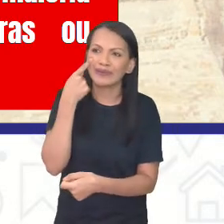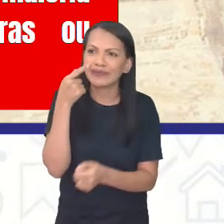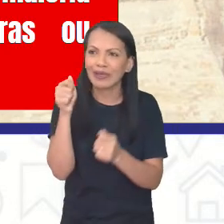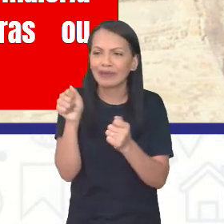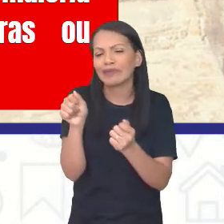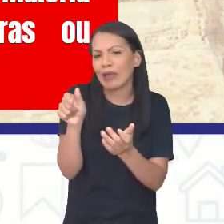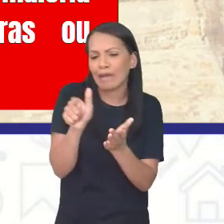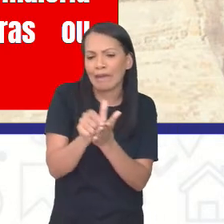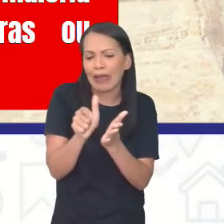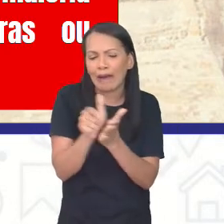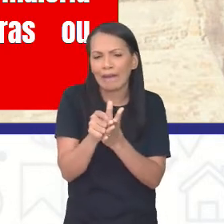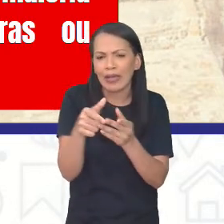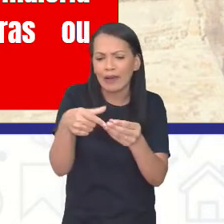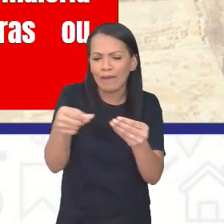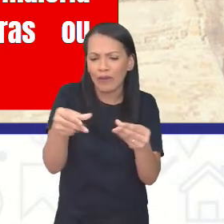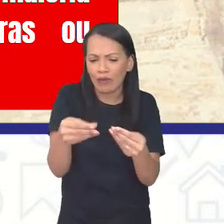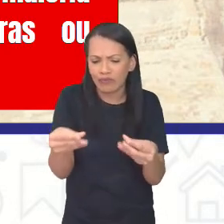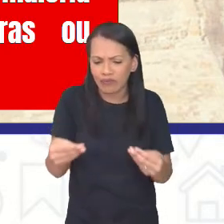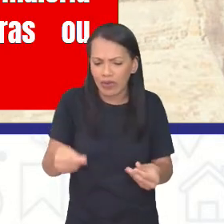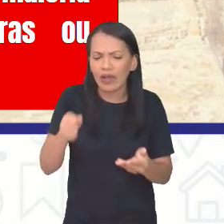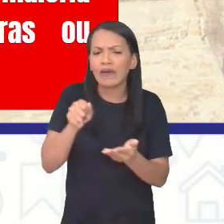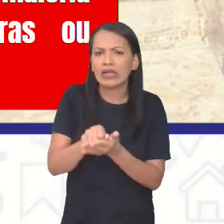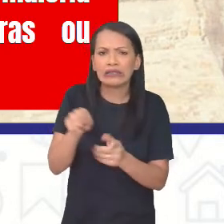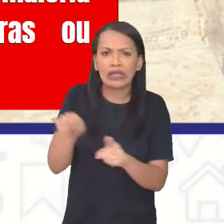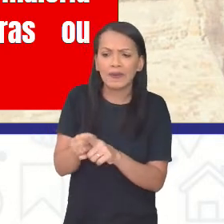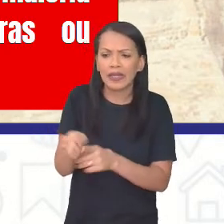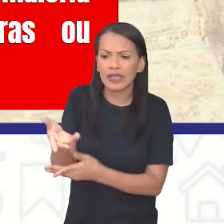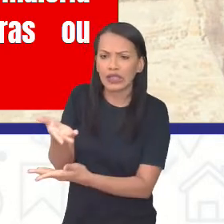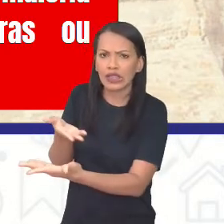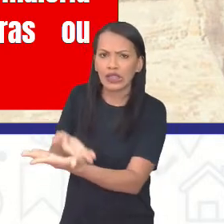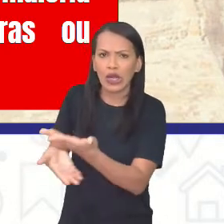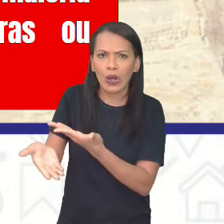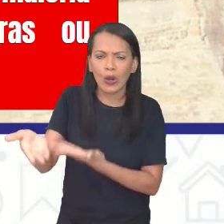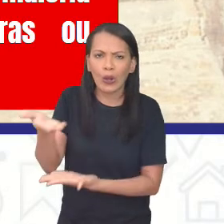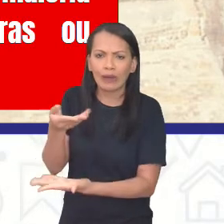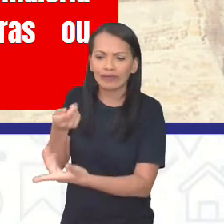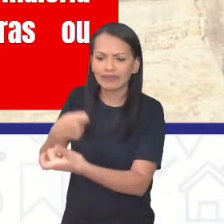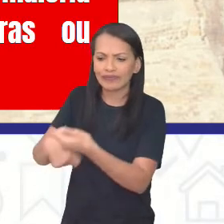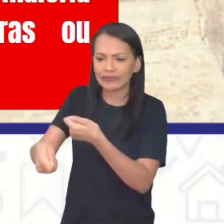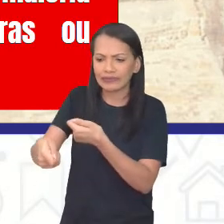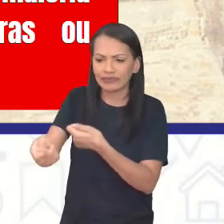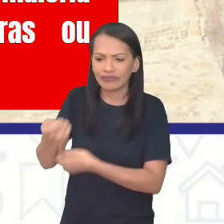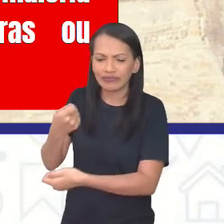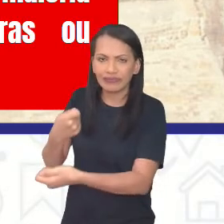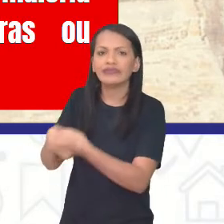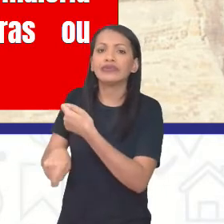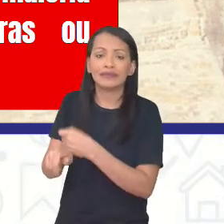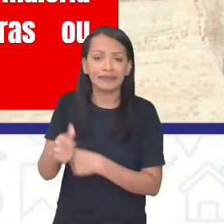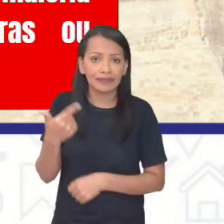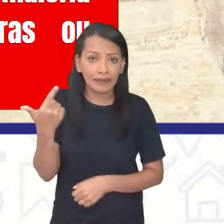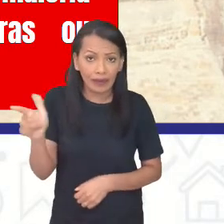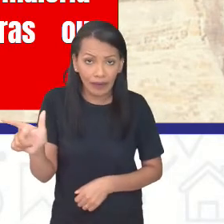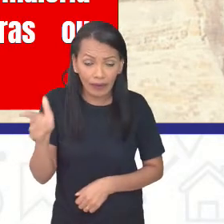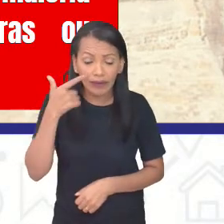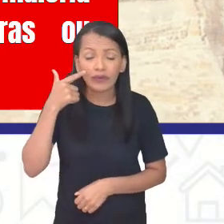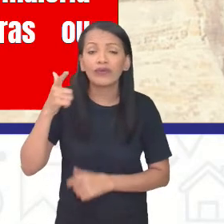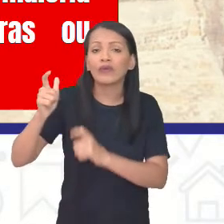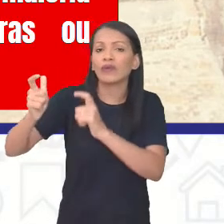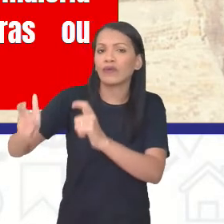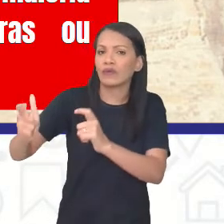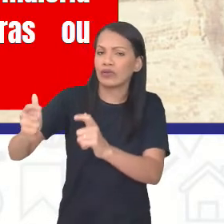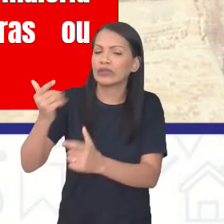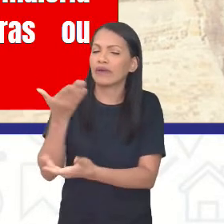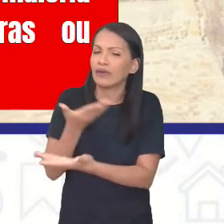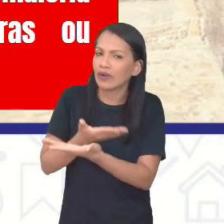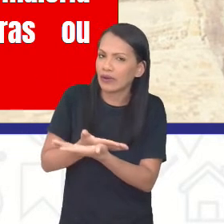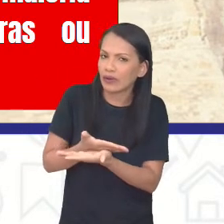papiro, realizavam comércio de trocas com todas as antiguidades, né, ou seja, com outros territórios. O